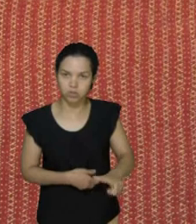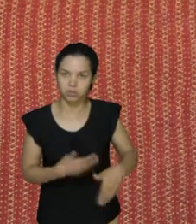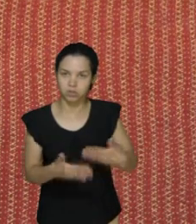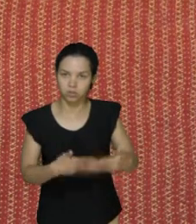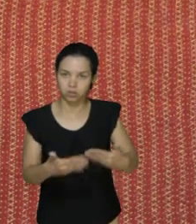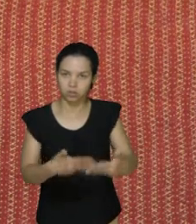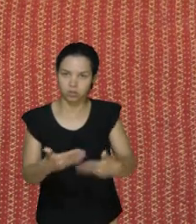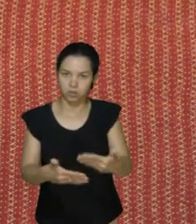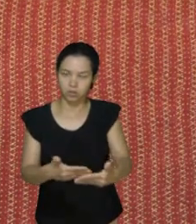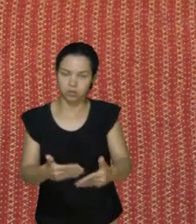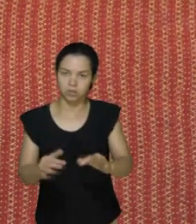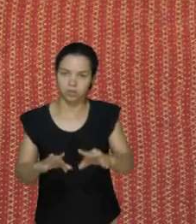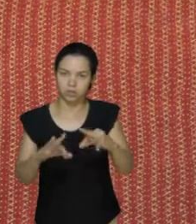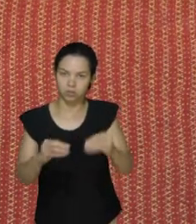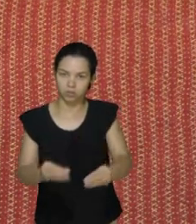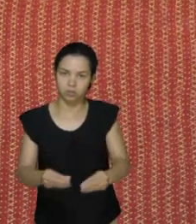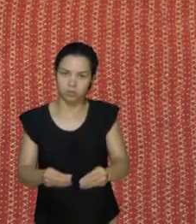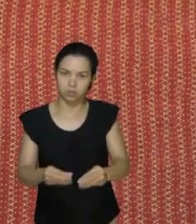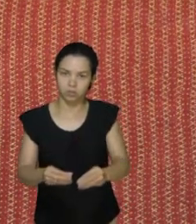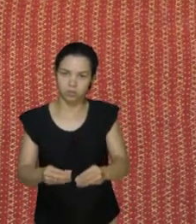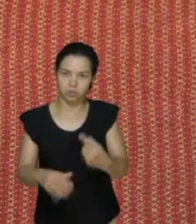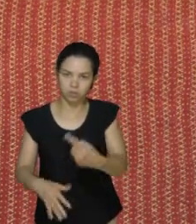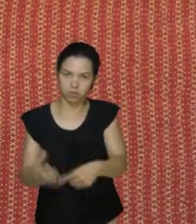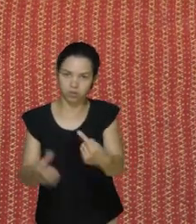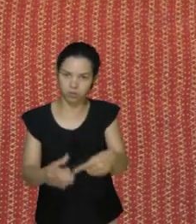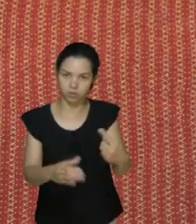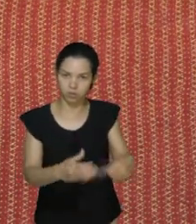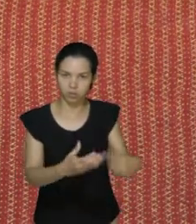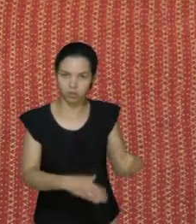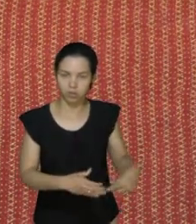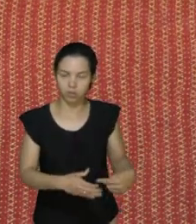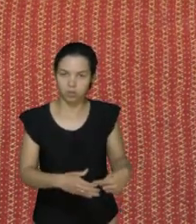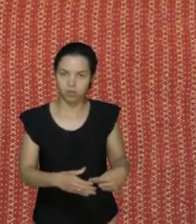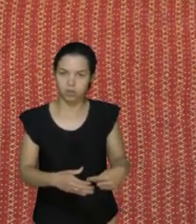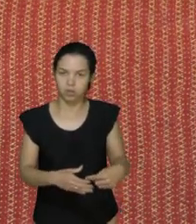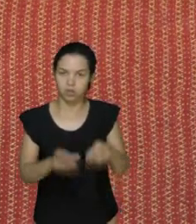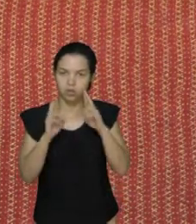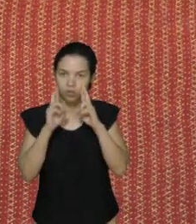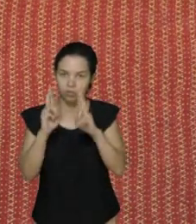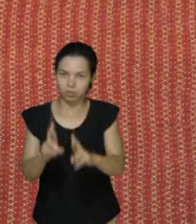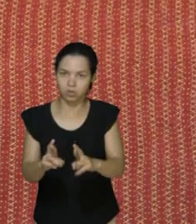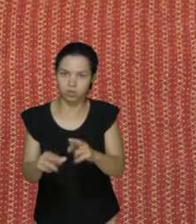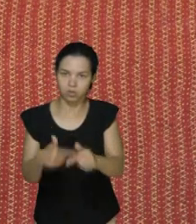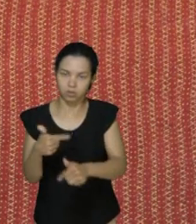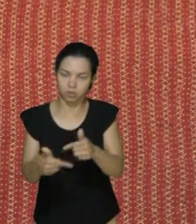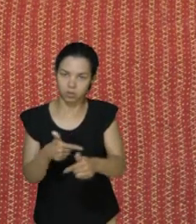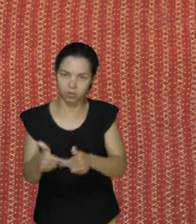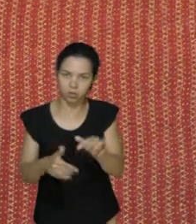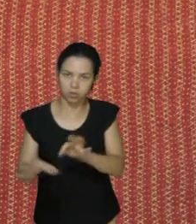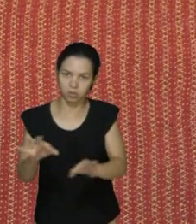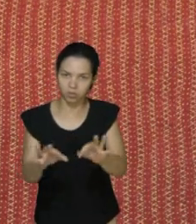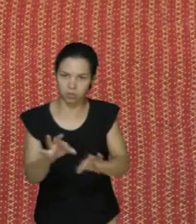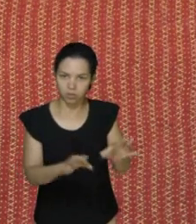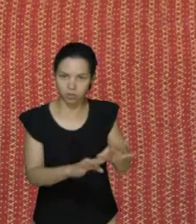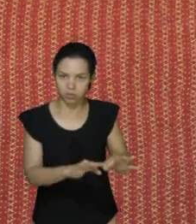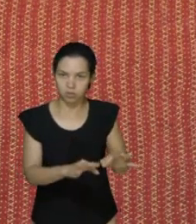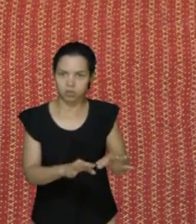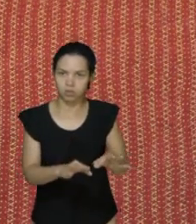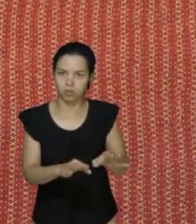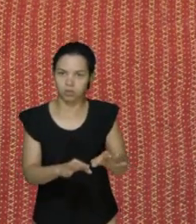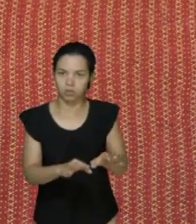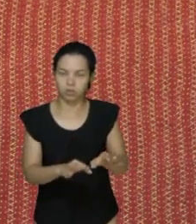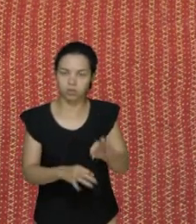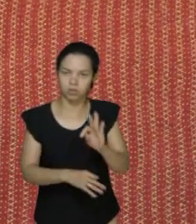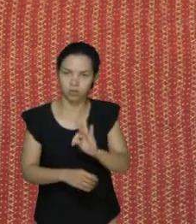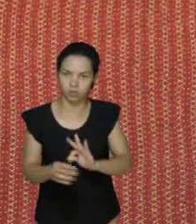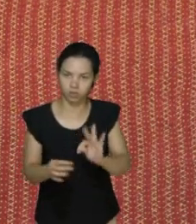dele em todas as comissões, né? Então, em respeito a todo esse trabalho que foi elaborado até agora aqui, a tecnicidade do